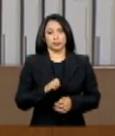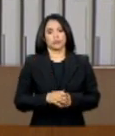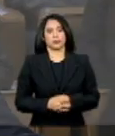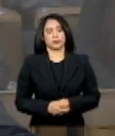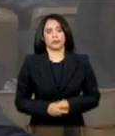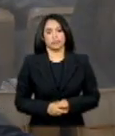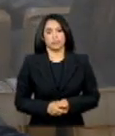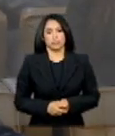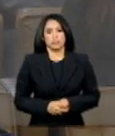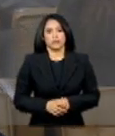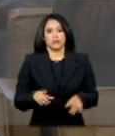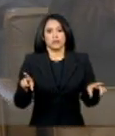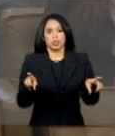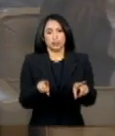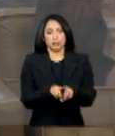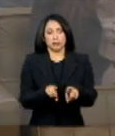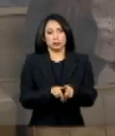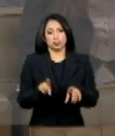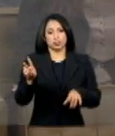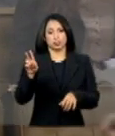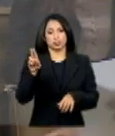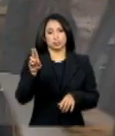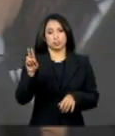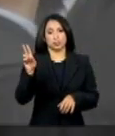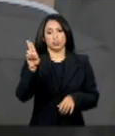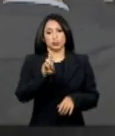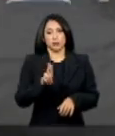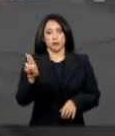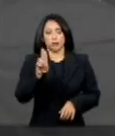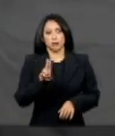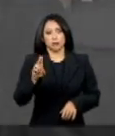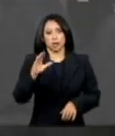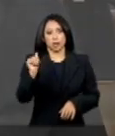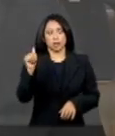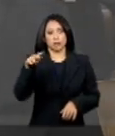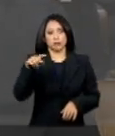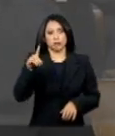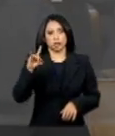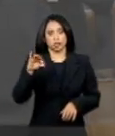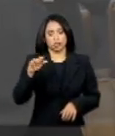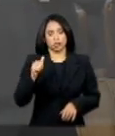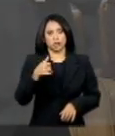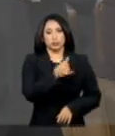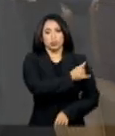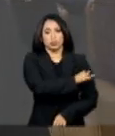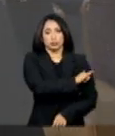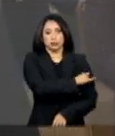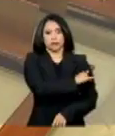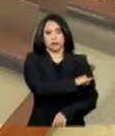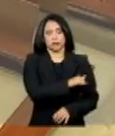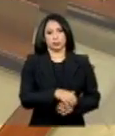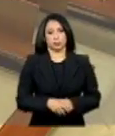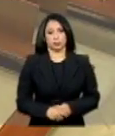e também universidade khan universidade cândido mendes do rio de janeiro